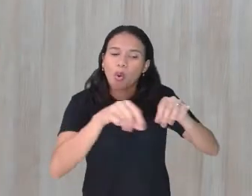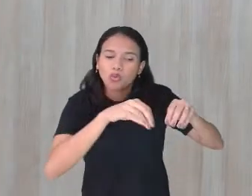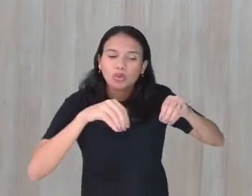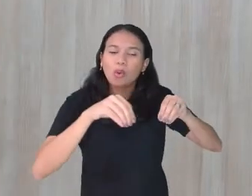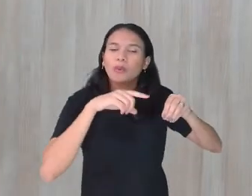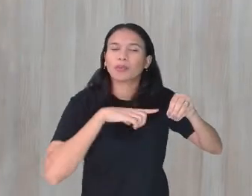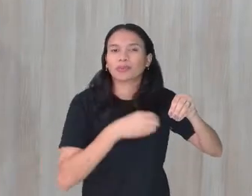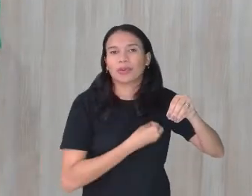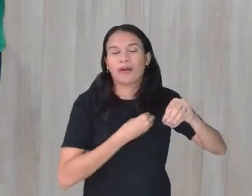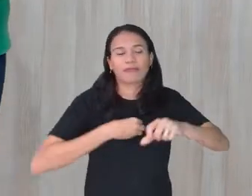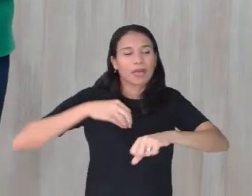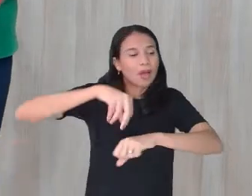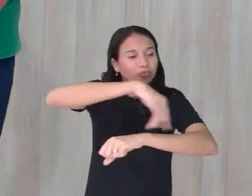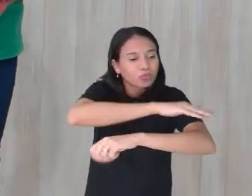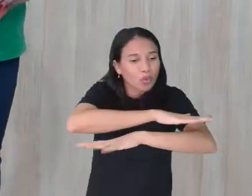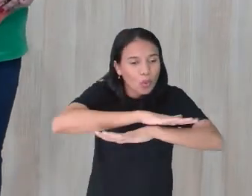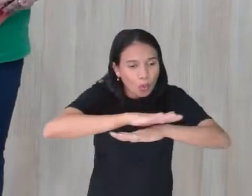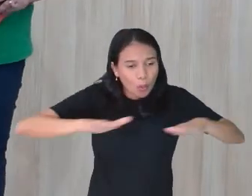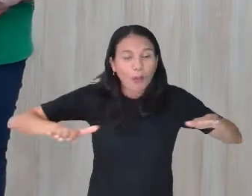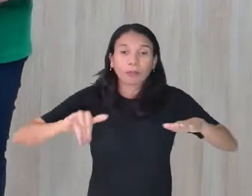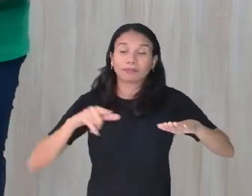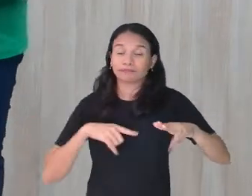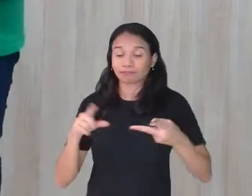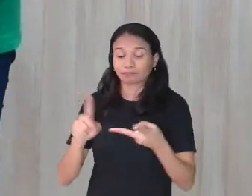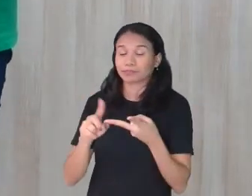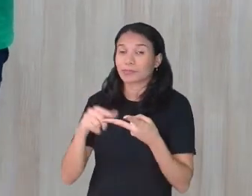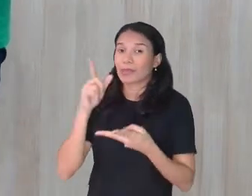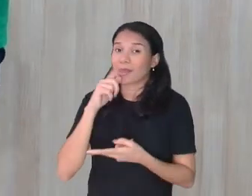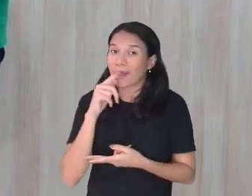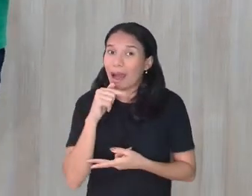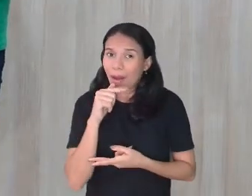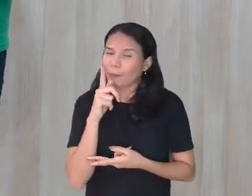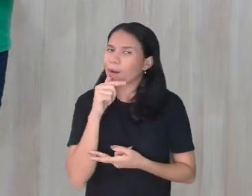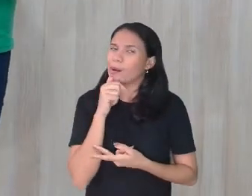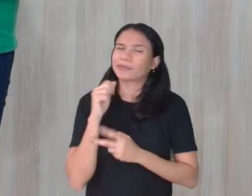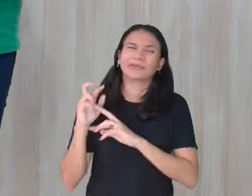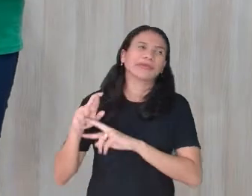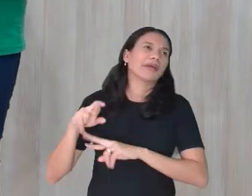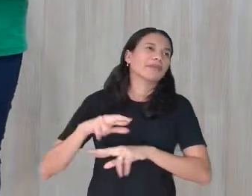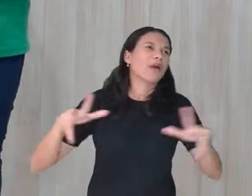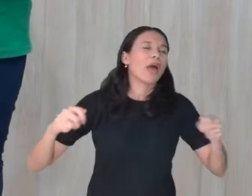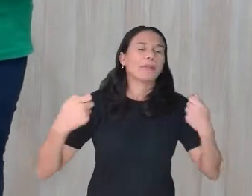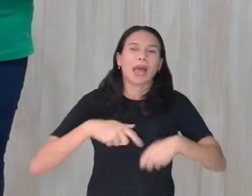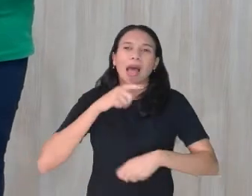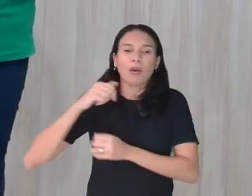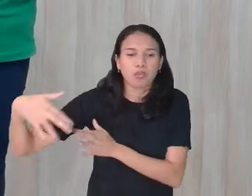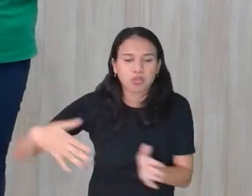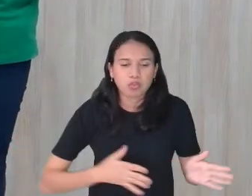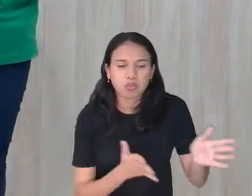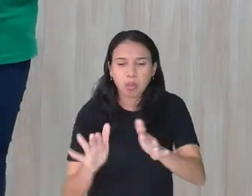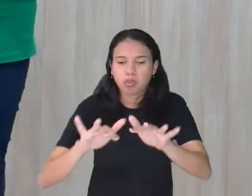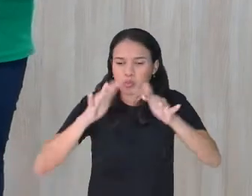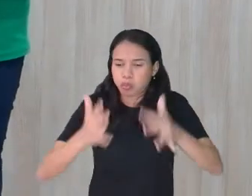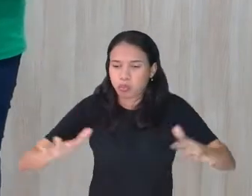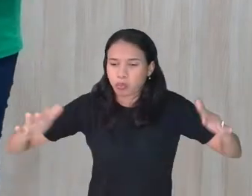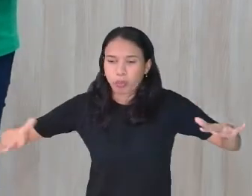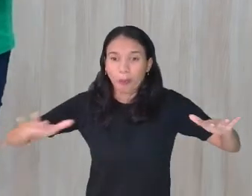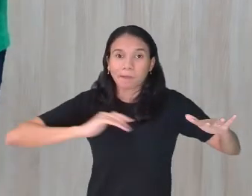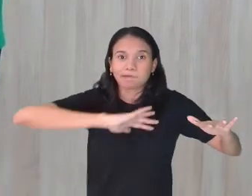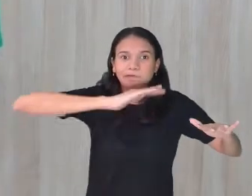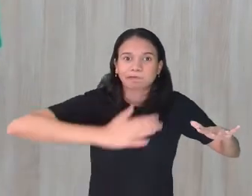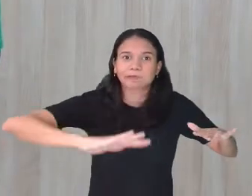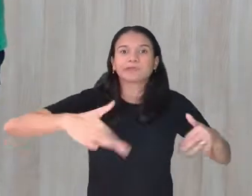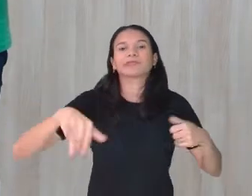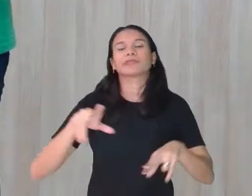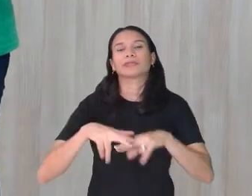o planeta. A água que está presente, né, em vários ambientes, rios, lagos, mares, e até mesmo,